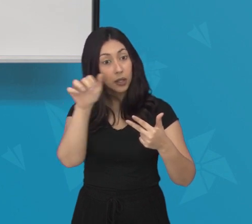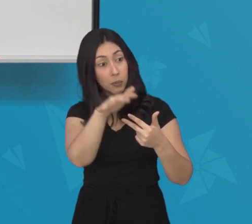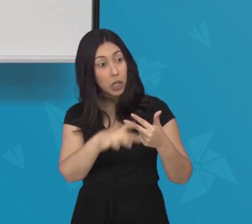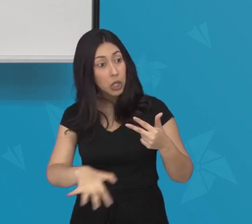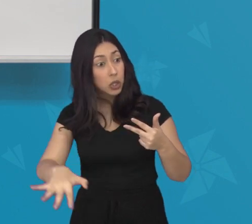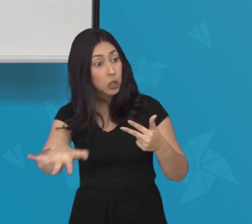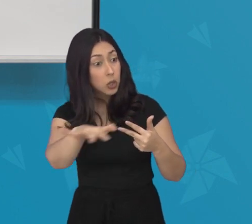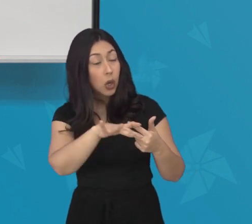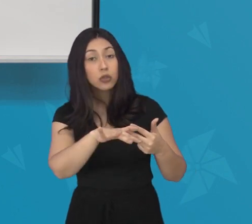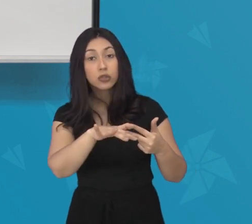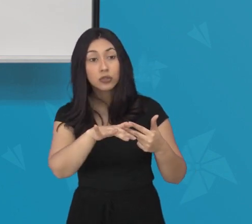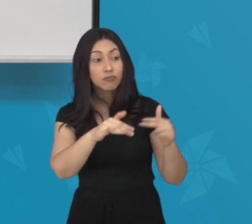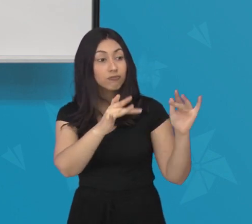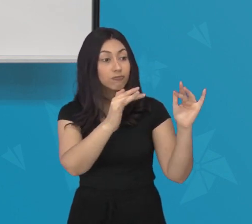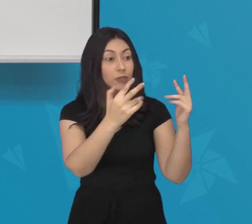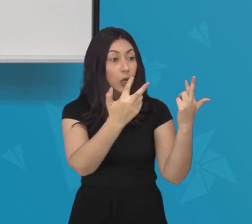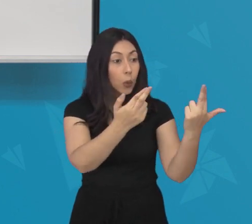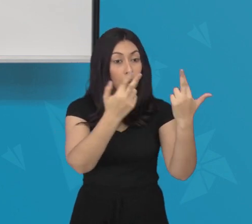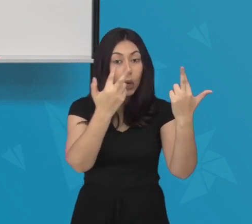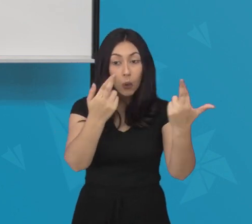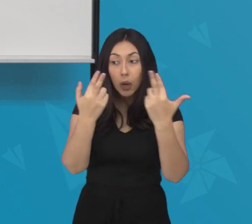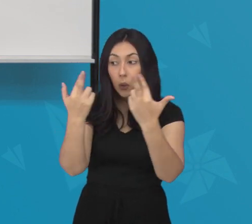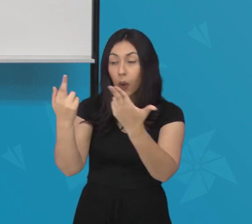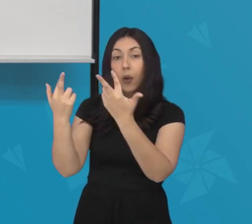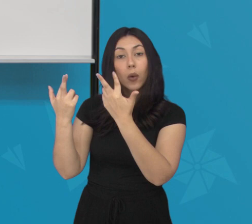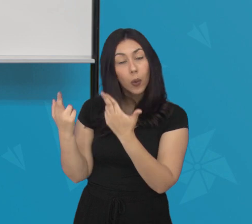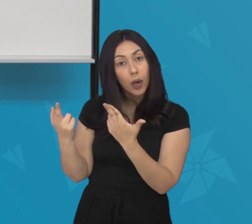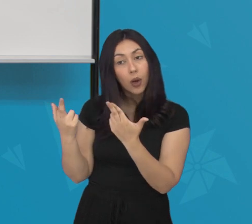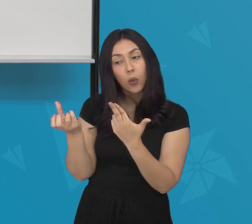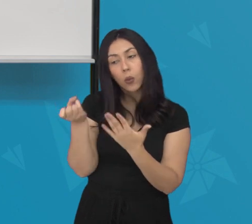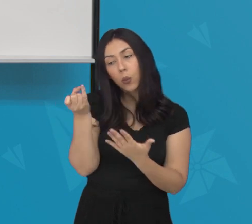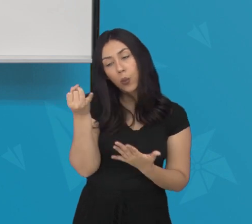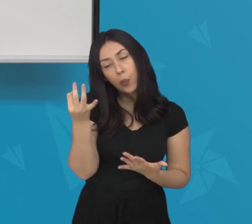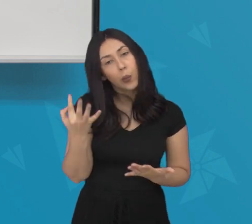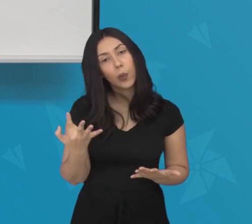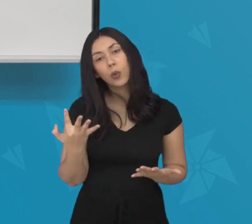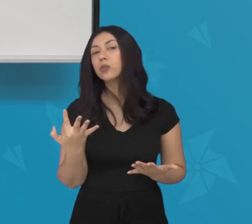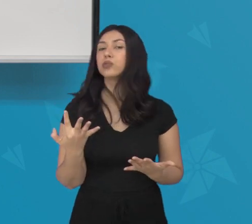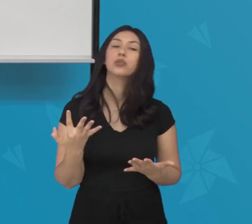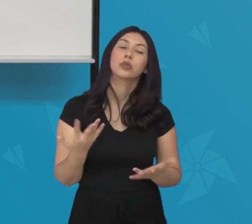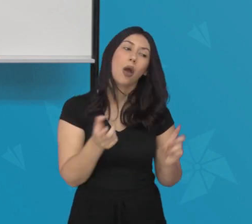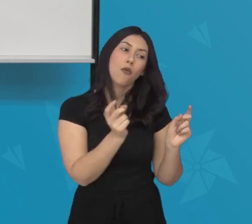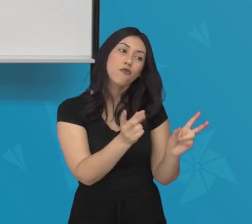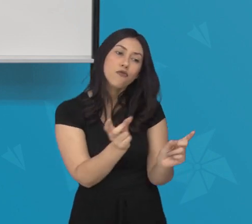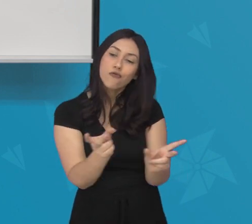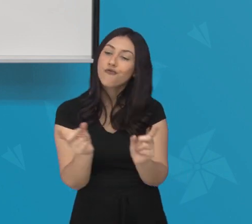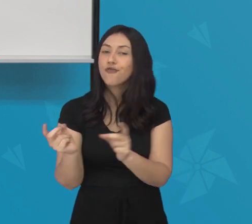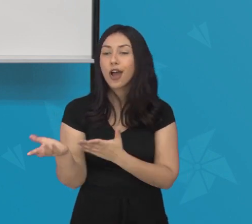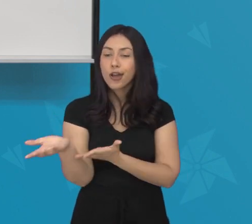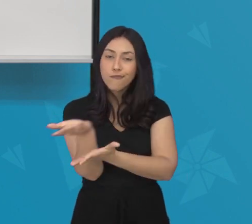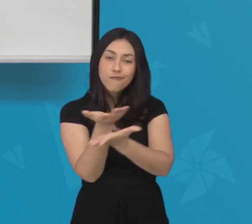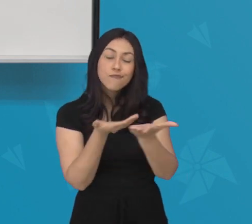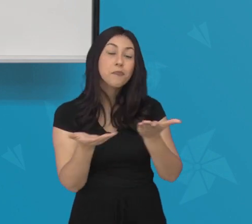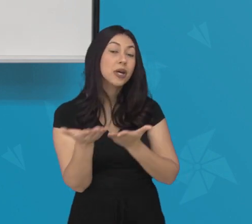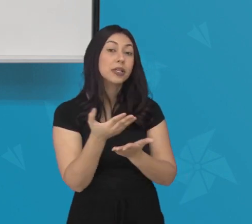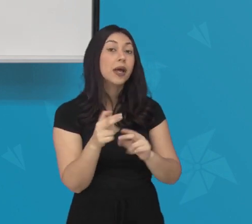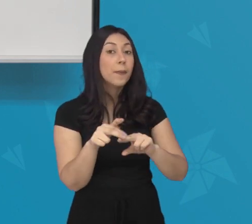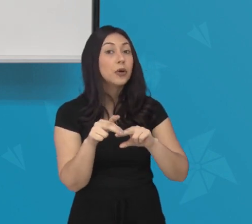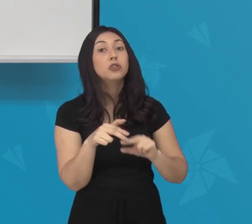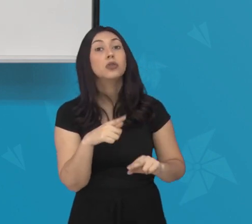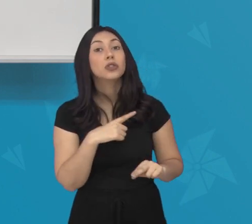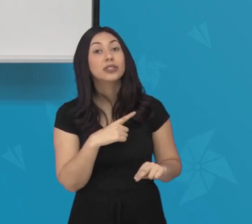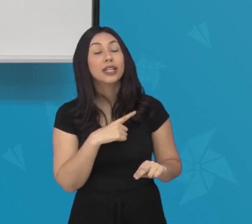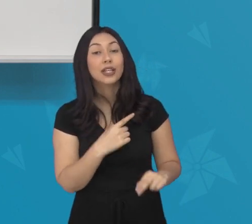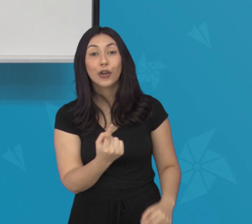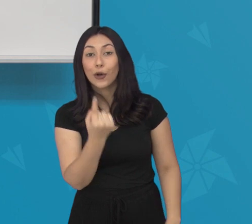conseguissem ter os mesmos referenciais na hora de fazer seus cálculos, de fazer comércio. Então existe um quilo